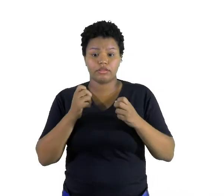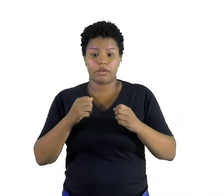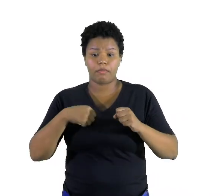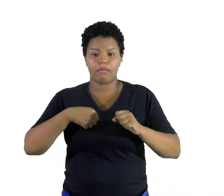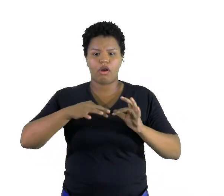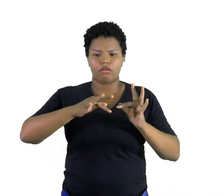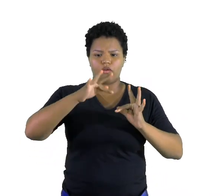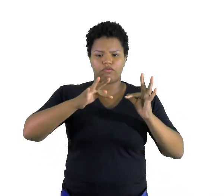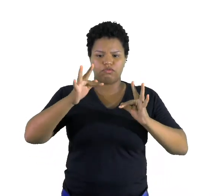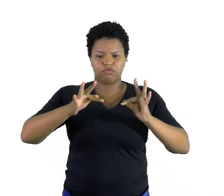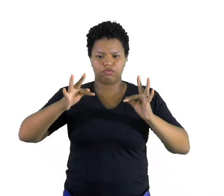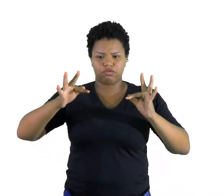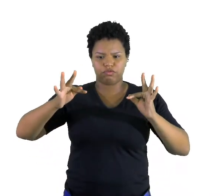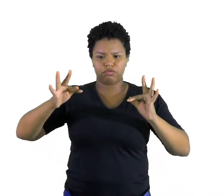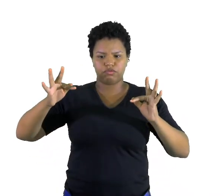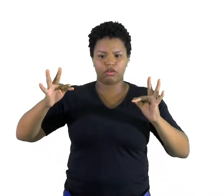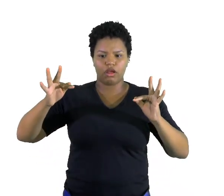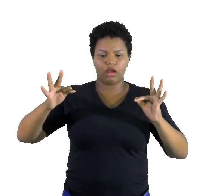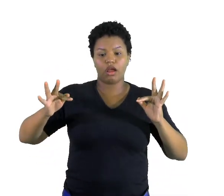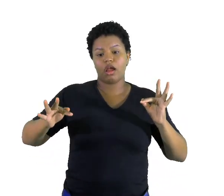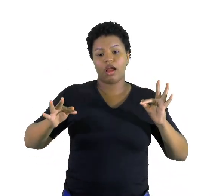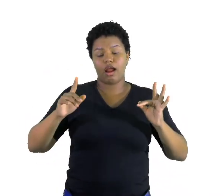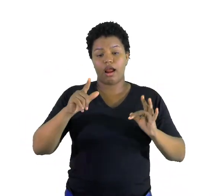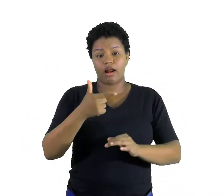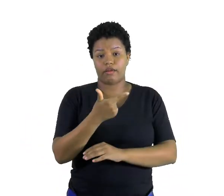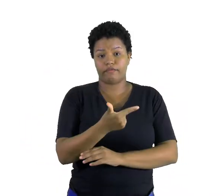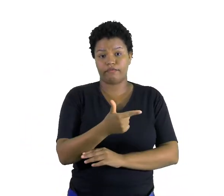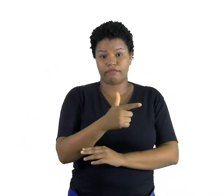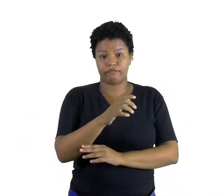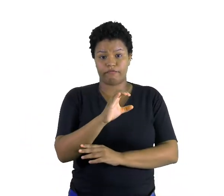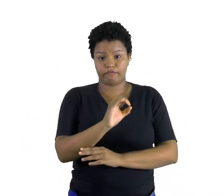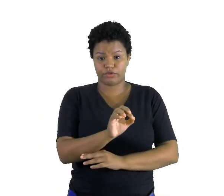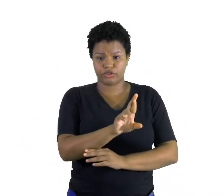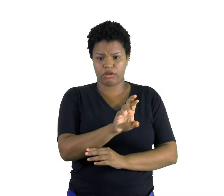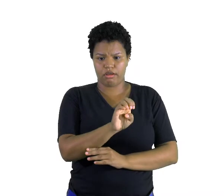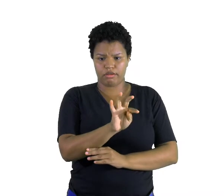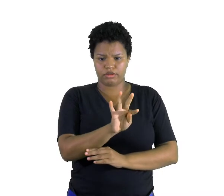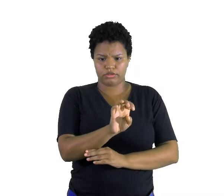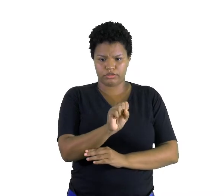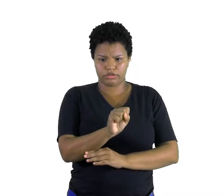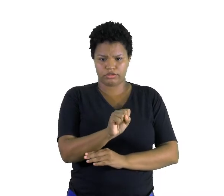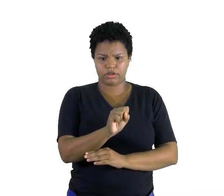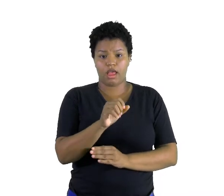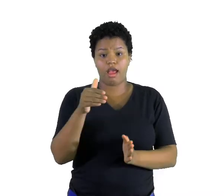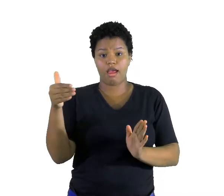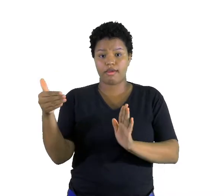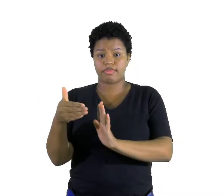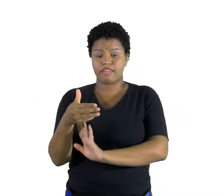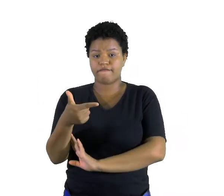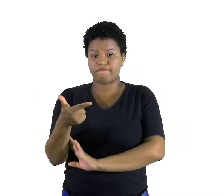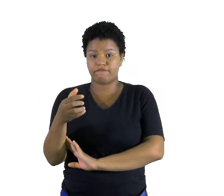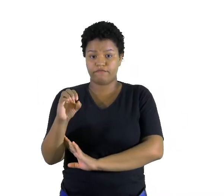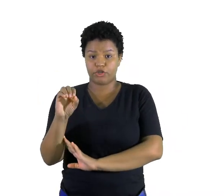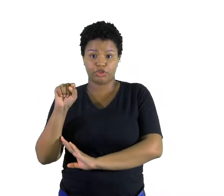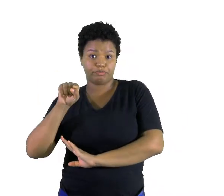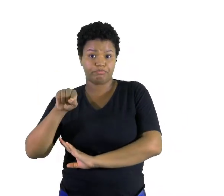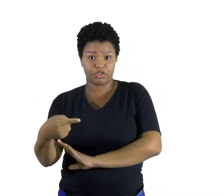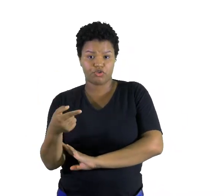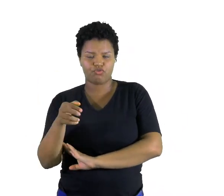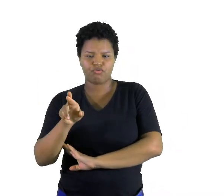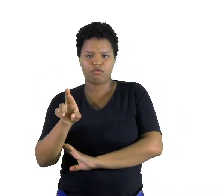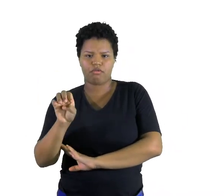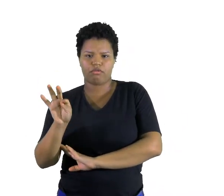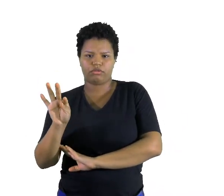frequência, que vão desde 20 Hz a 20.000 Hz, tá? Os sons